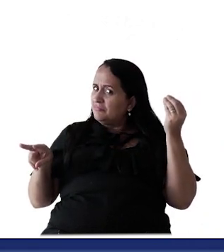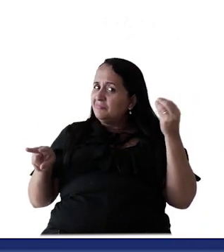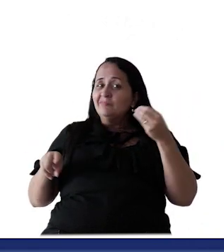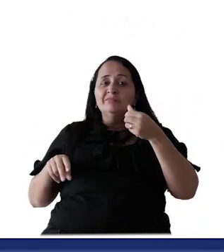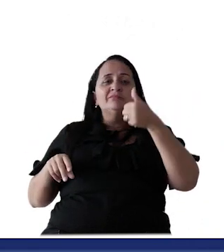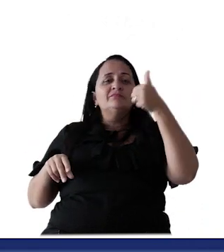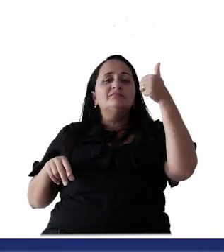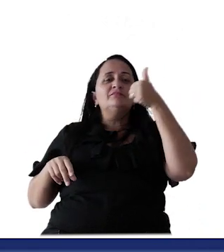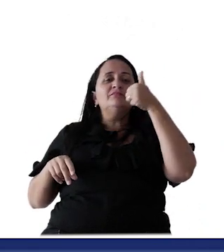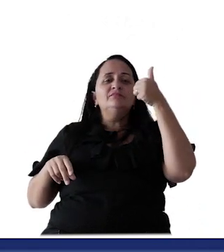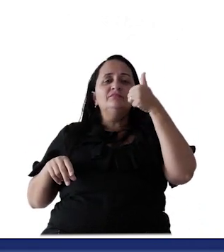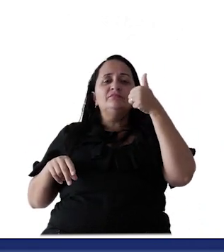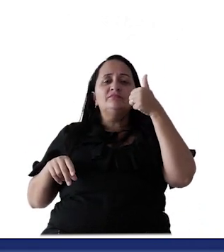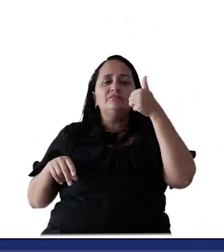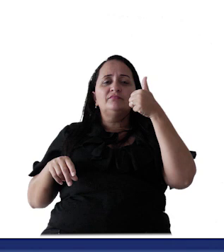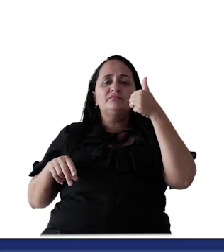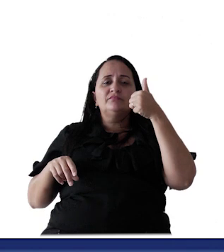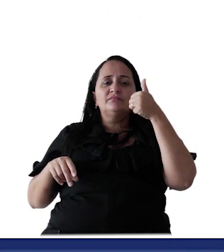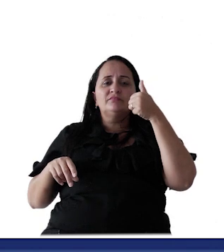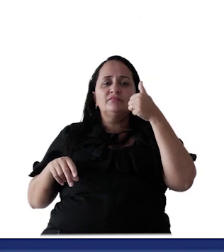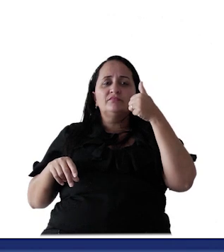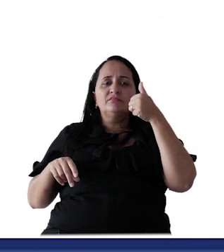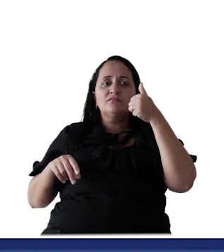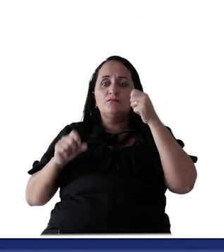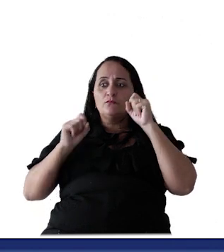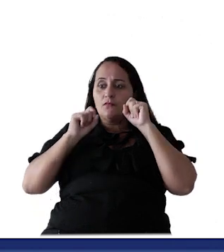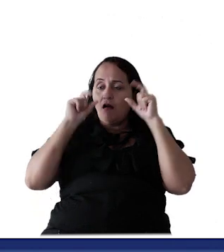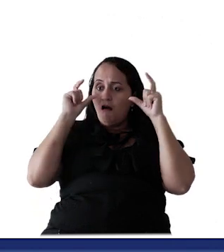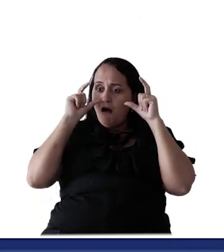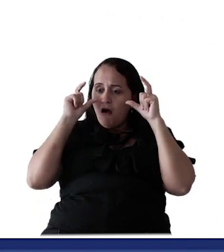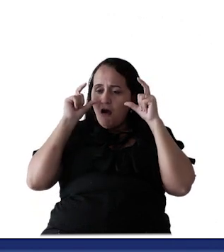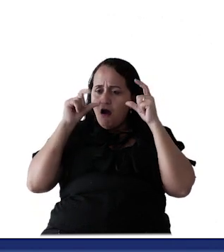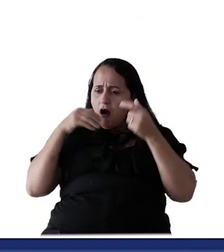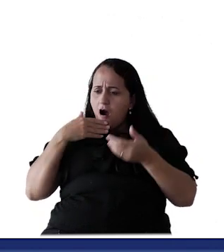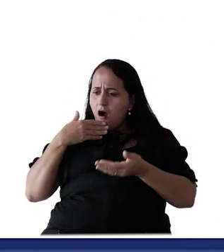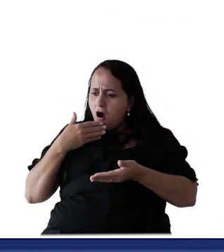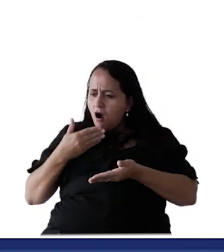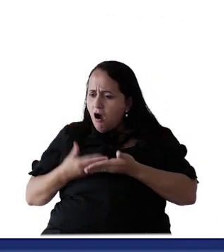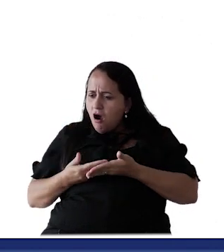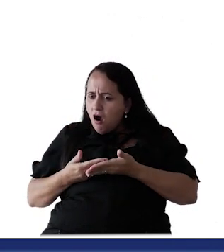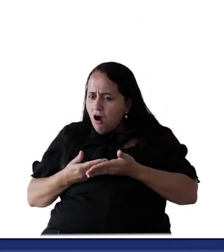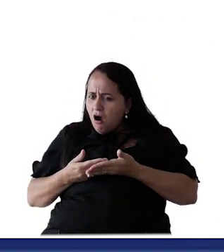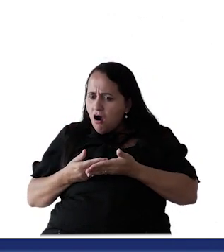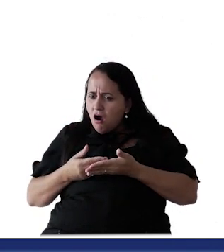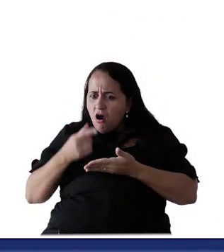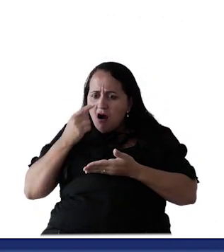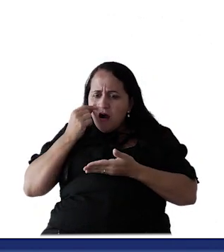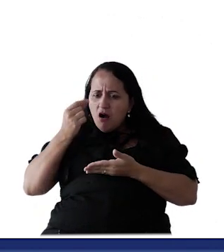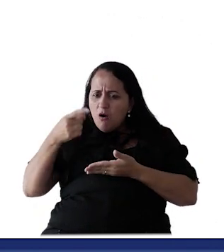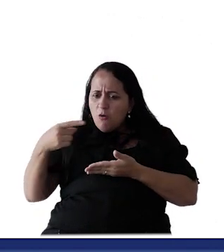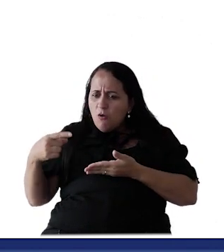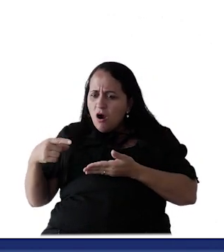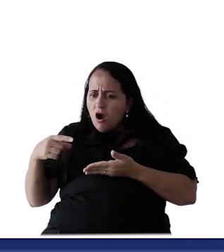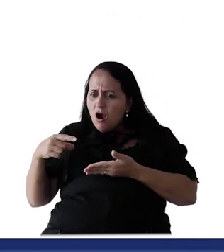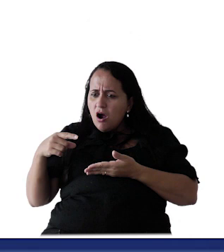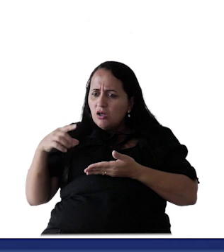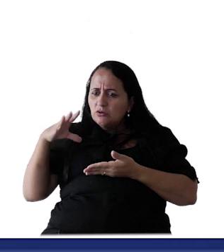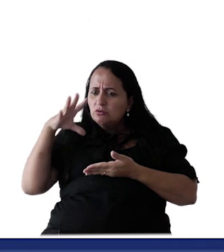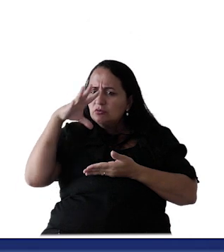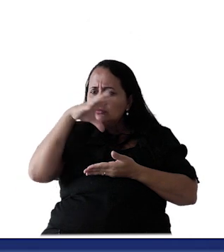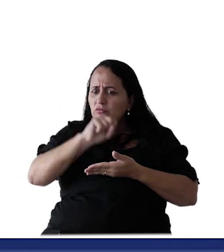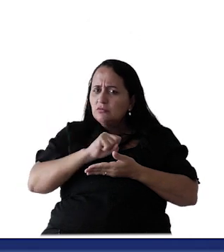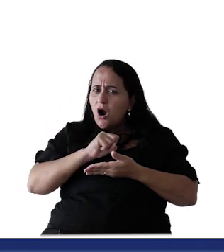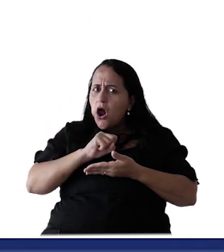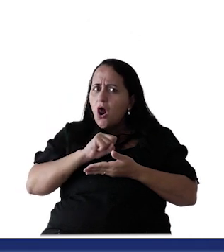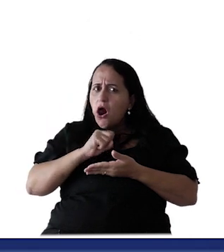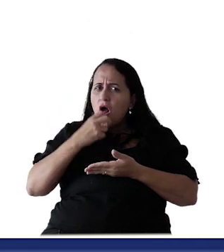do John. Ele com a boca muito aberta, os olhos arregalados e até acredito que ele